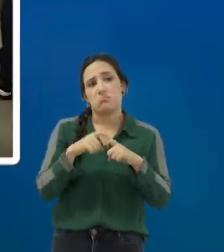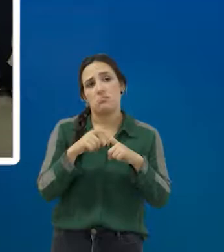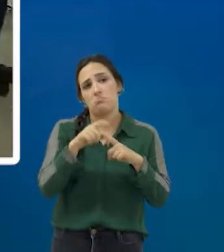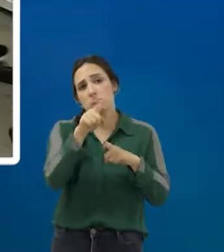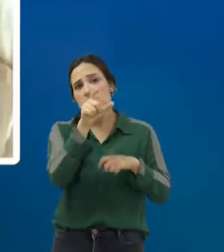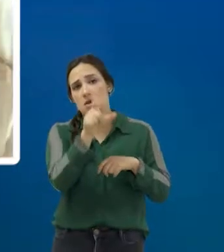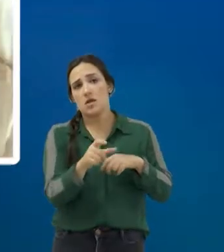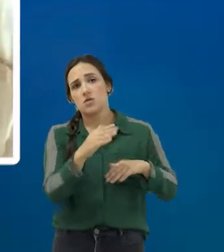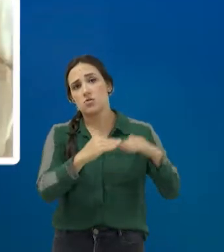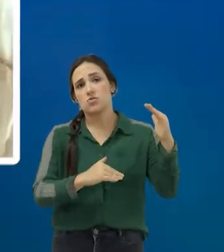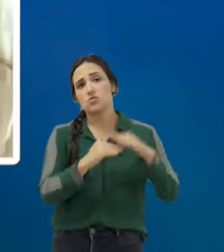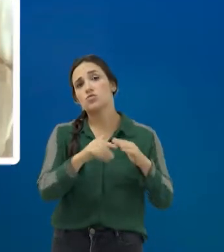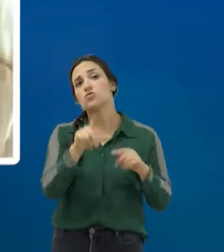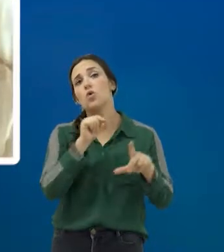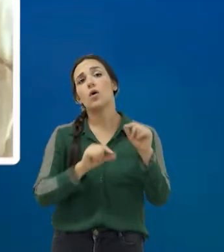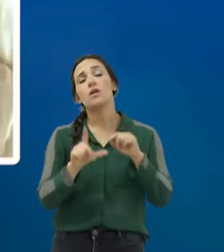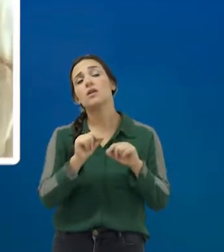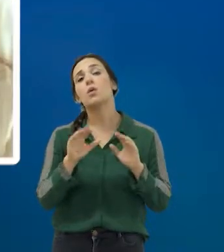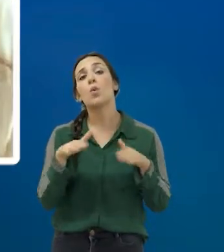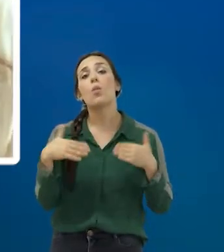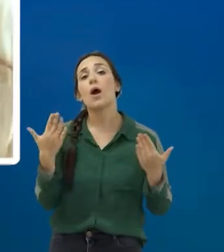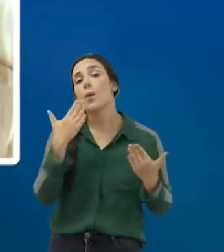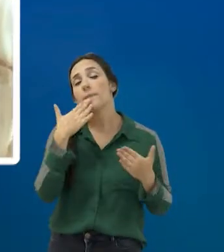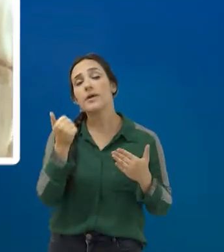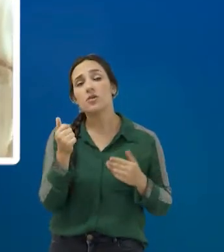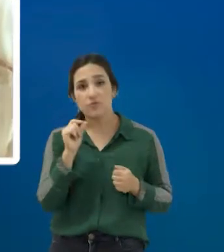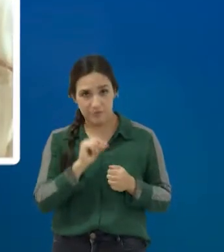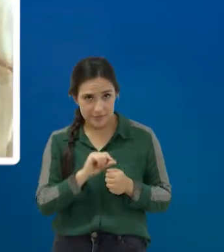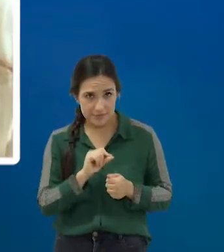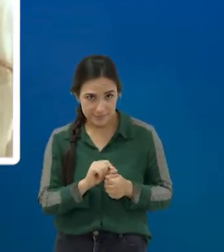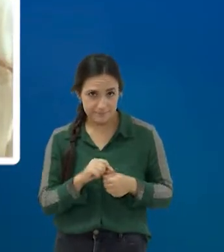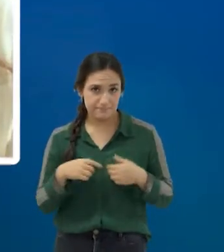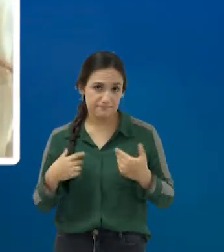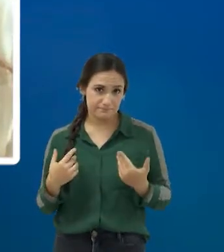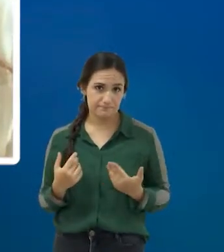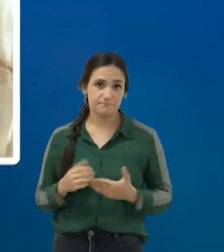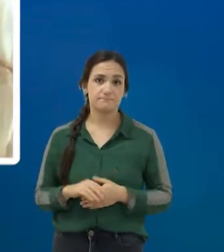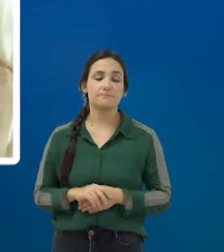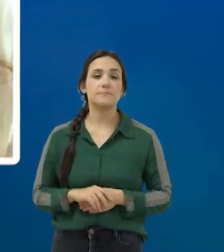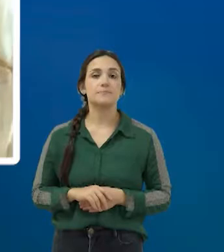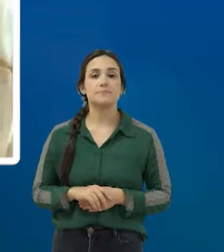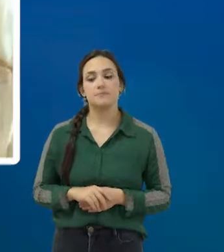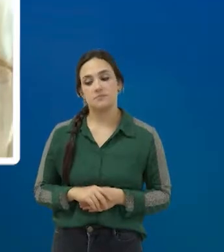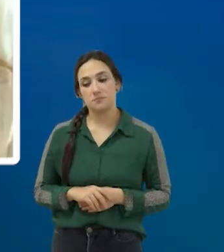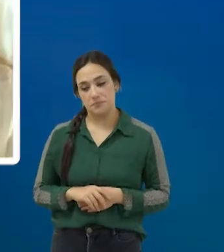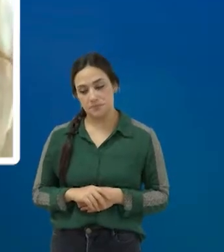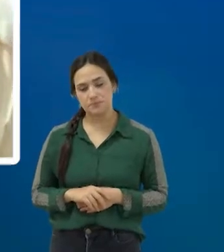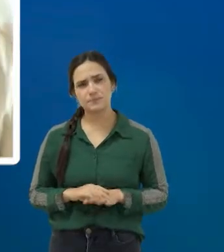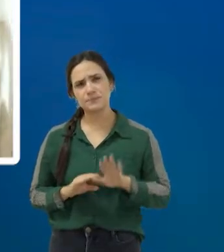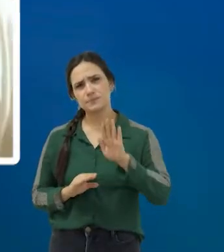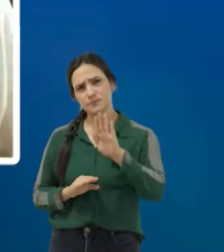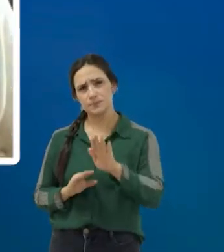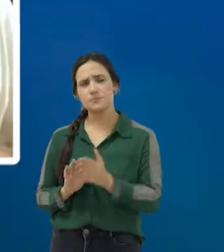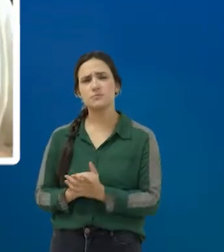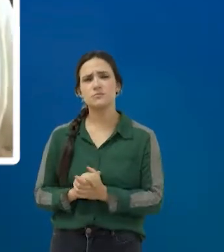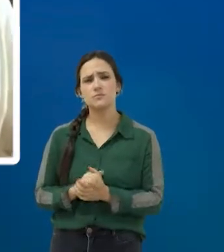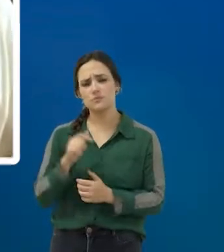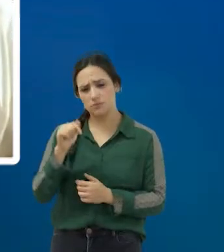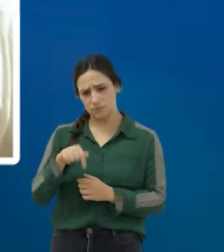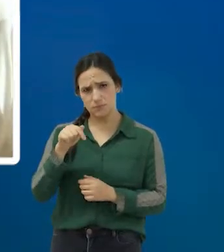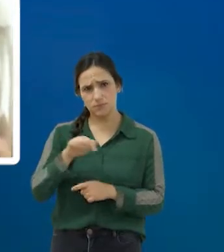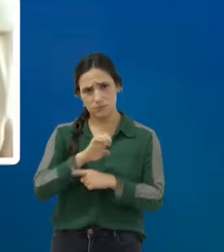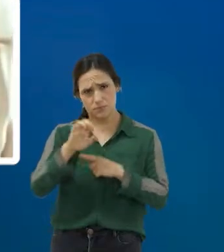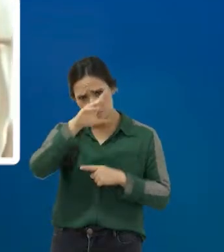tipo de doação, qual tipo de coleta que será feito para aquele transplante. E aqui, a